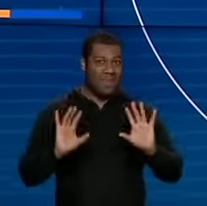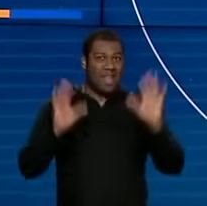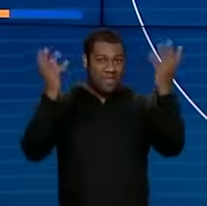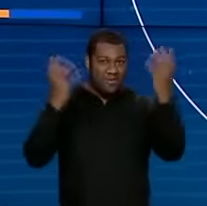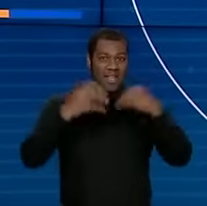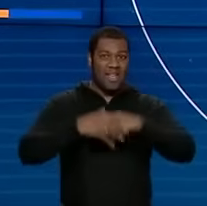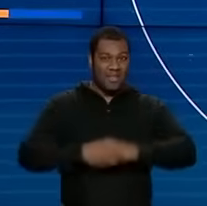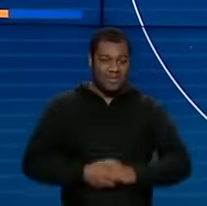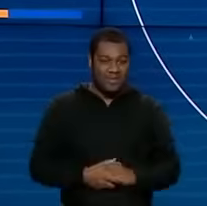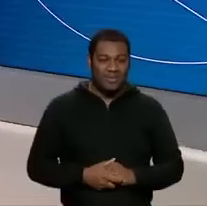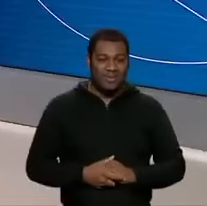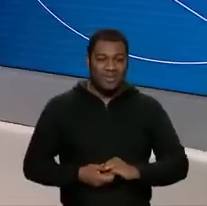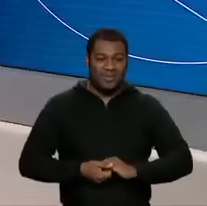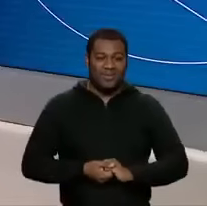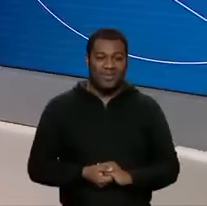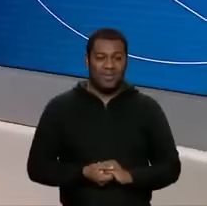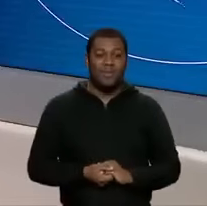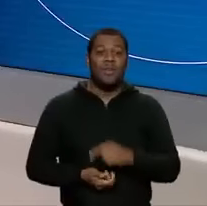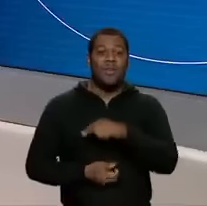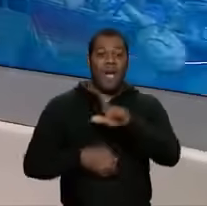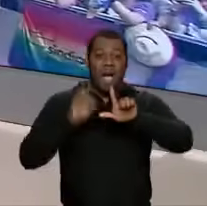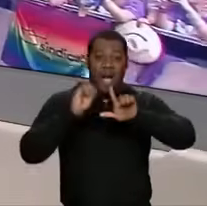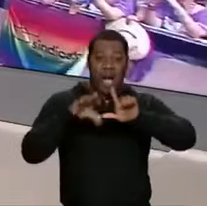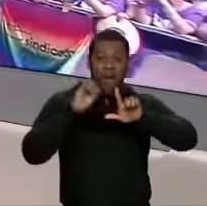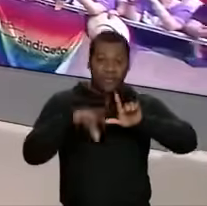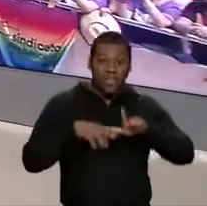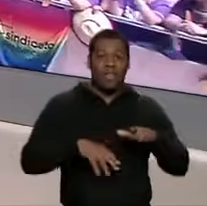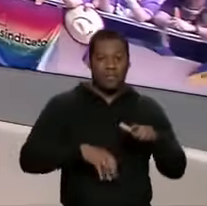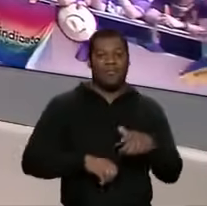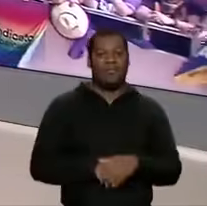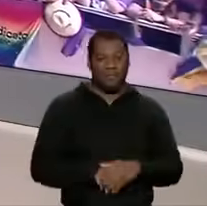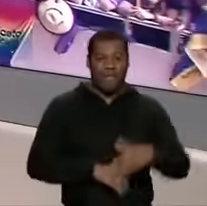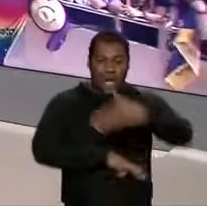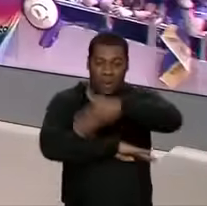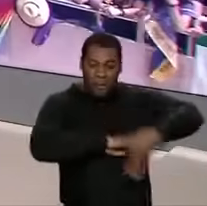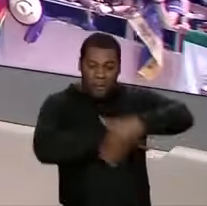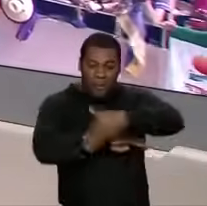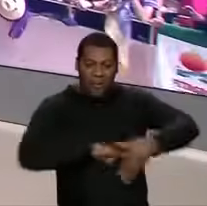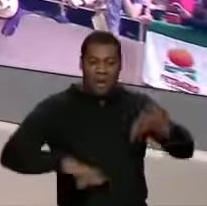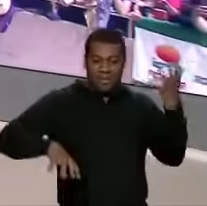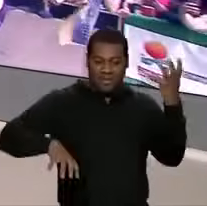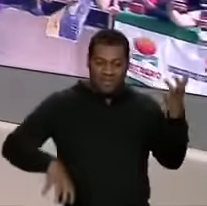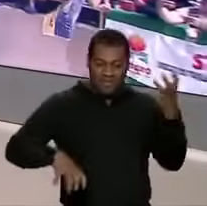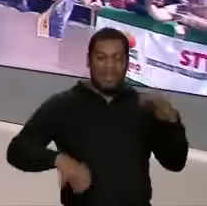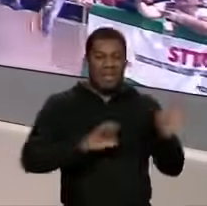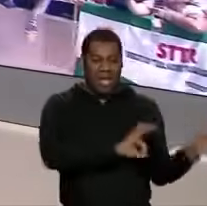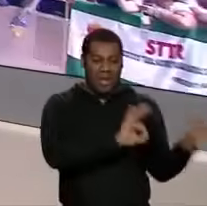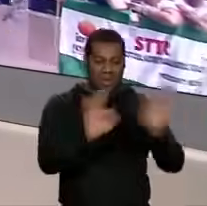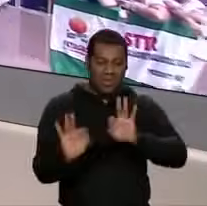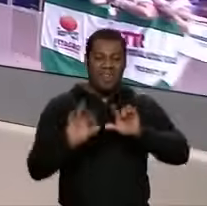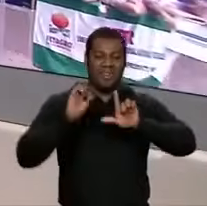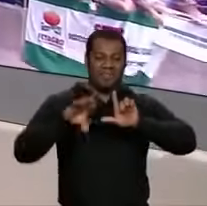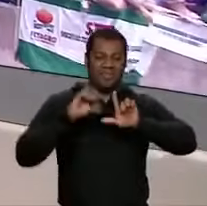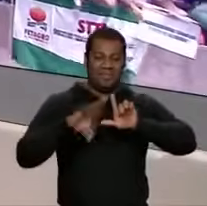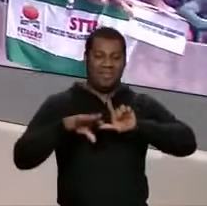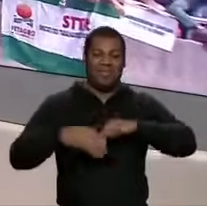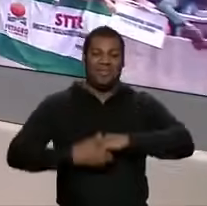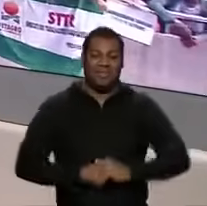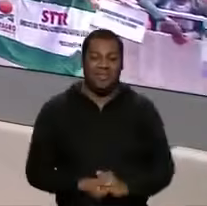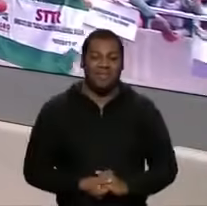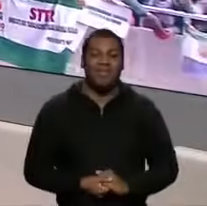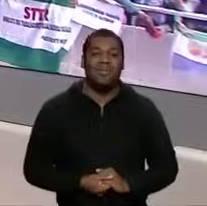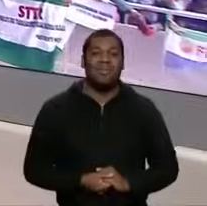o encerramento do encontro vamos ao vivo então a Esplanada dos Ministérios aqui em Brasília acompanhar ao vivo